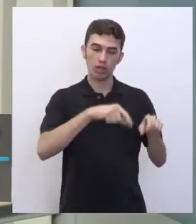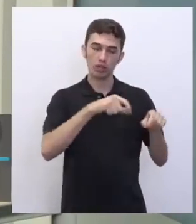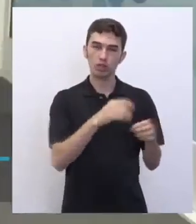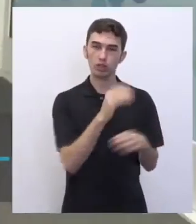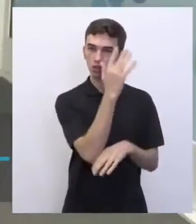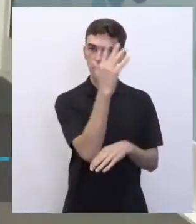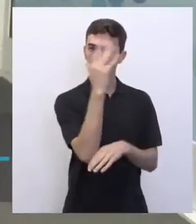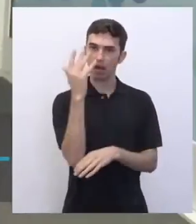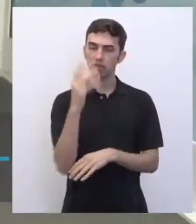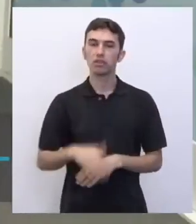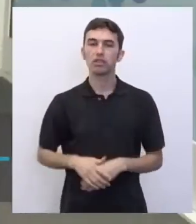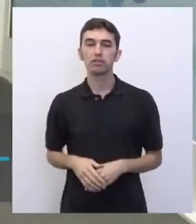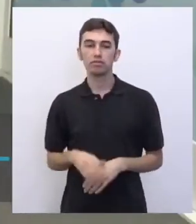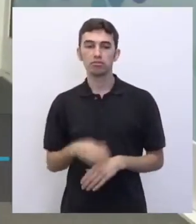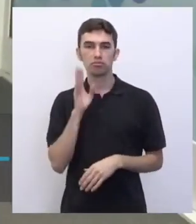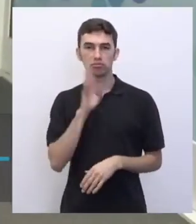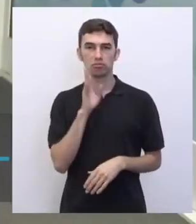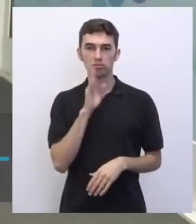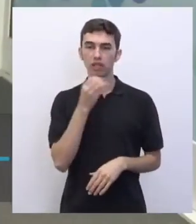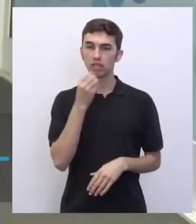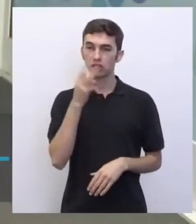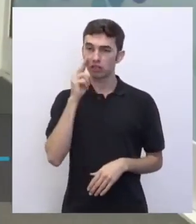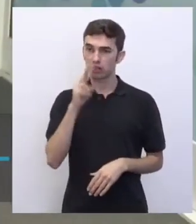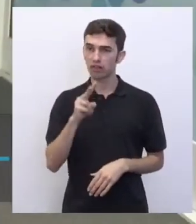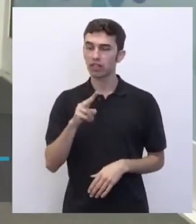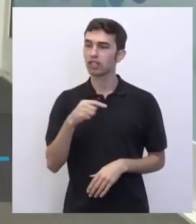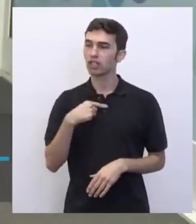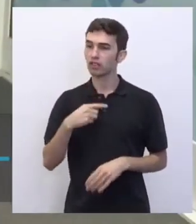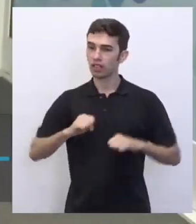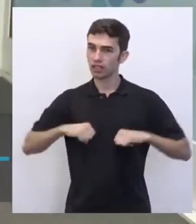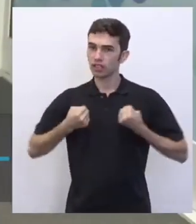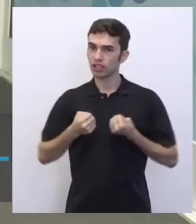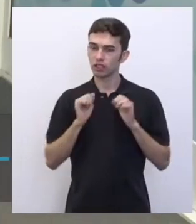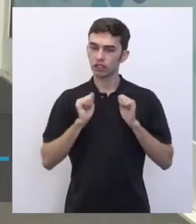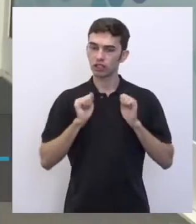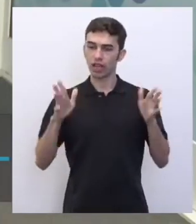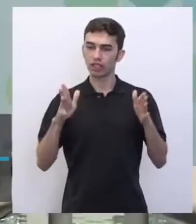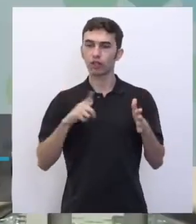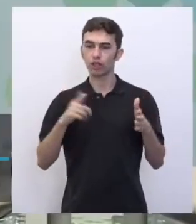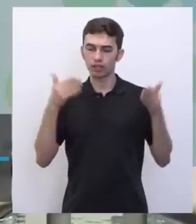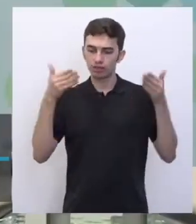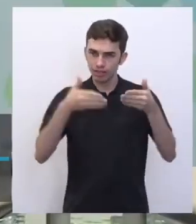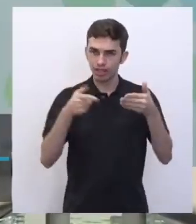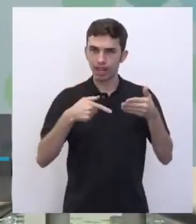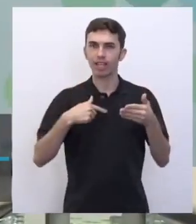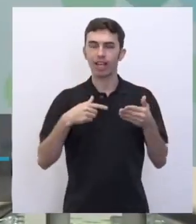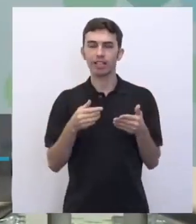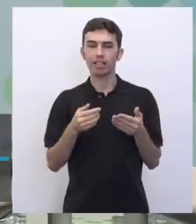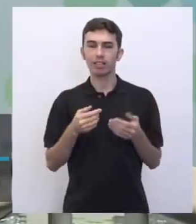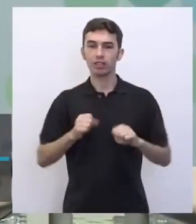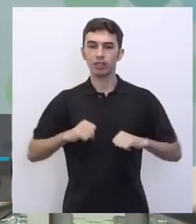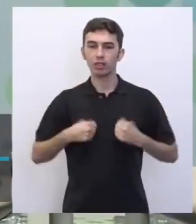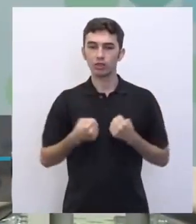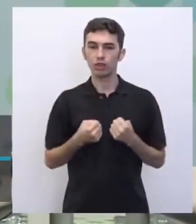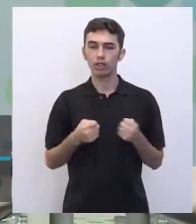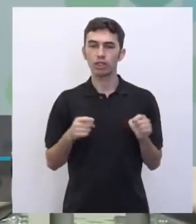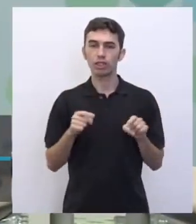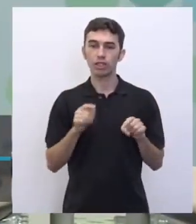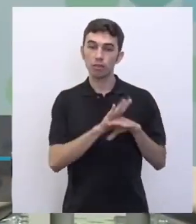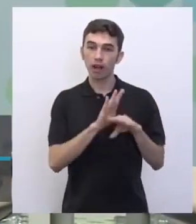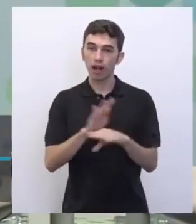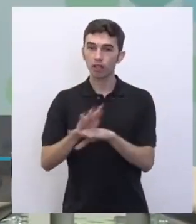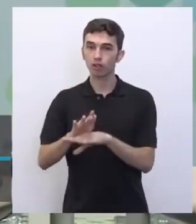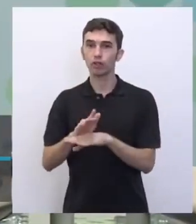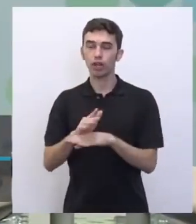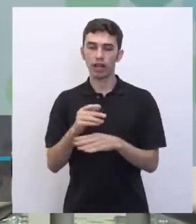árvores. Muito legal, a gente fica feliz, né, em ver que existem algumas ações centralizadas e descentralizadas aí,